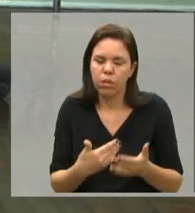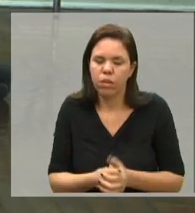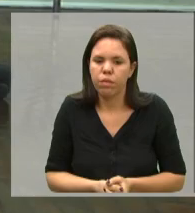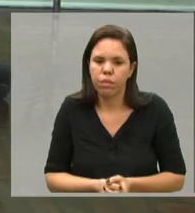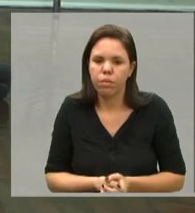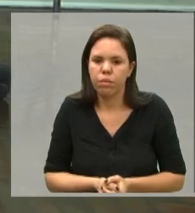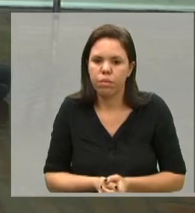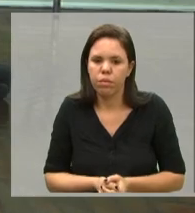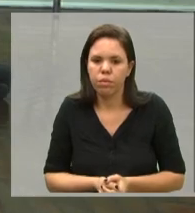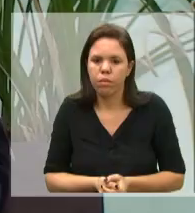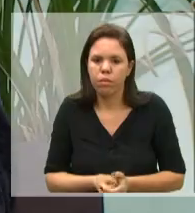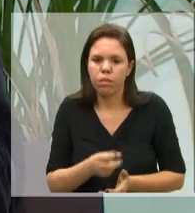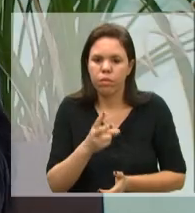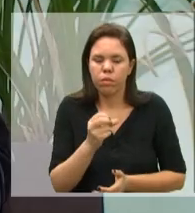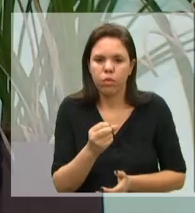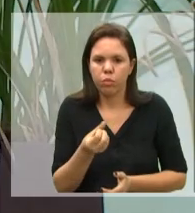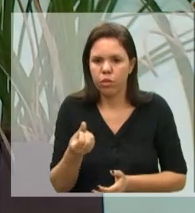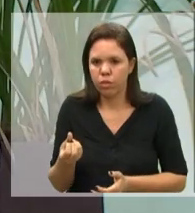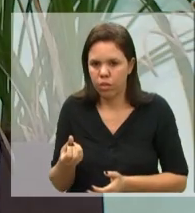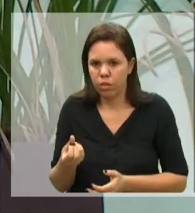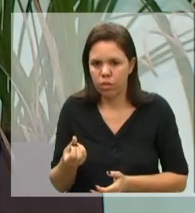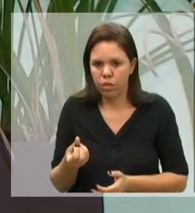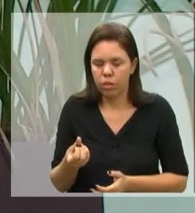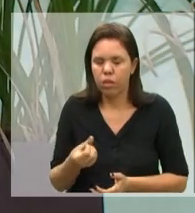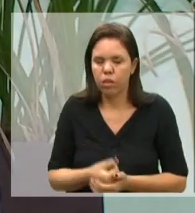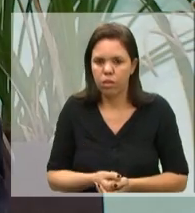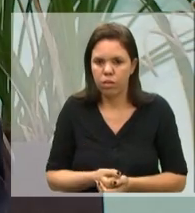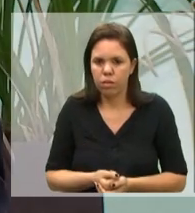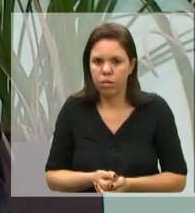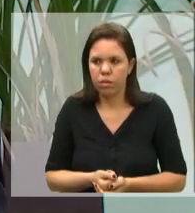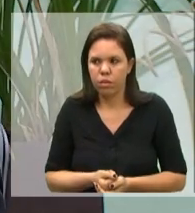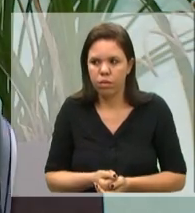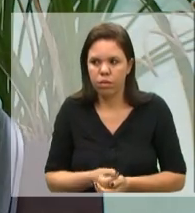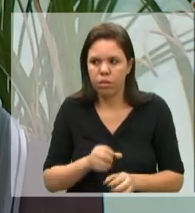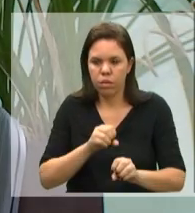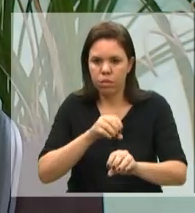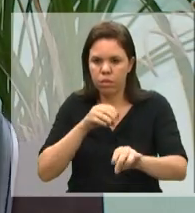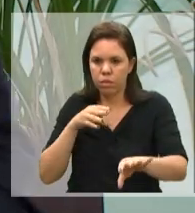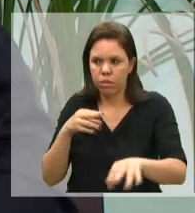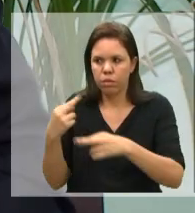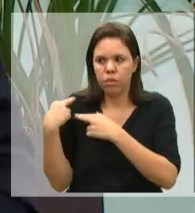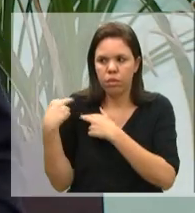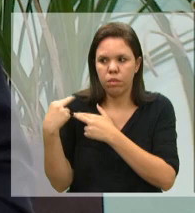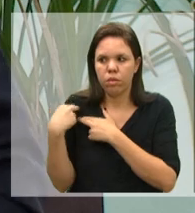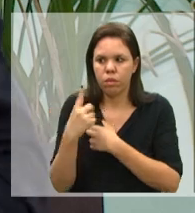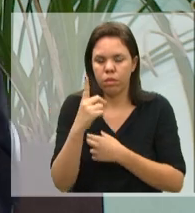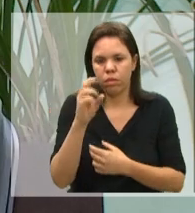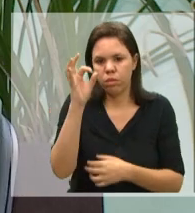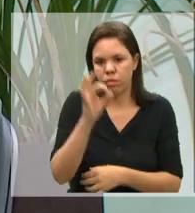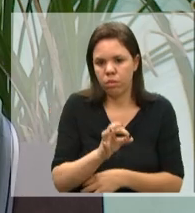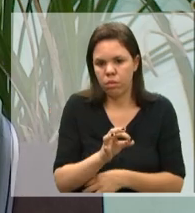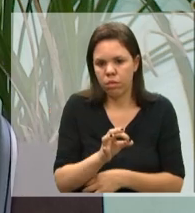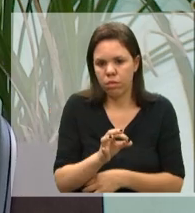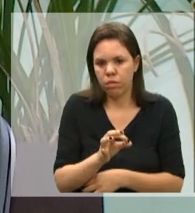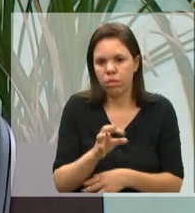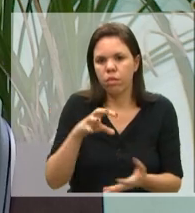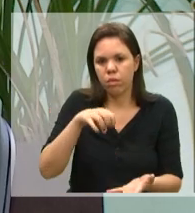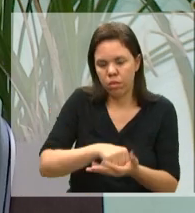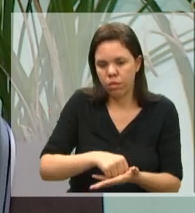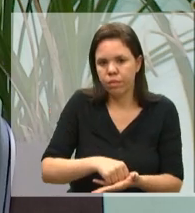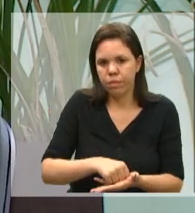Andréia, por exemplo, em 2006 aproximadamente, o EAD era responsável por 15% apenas das